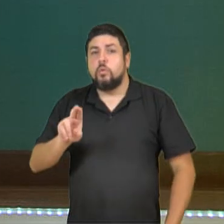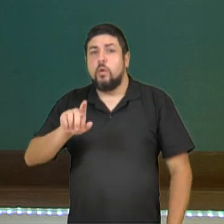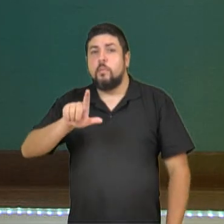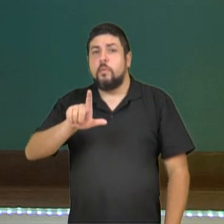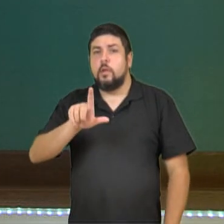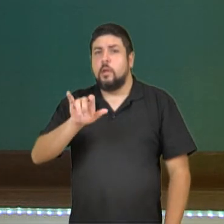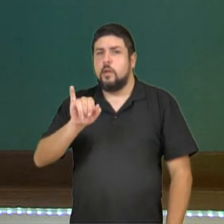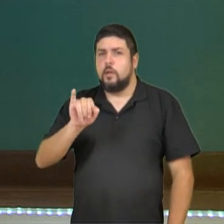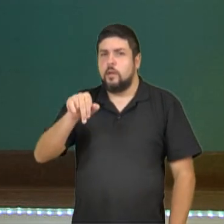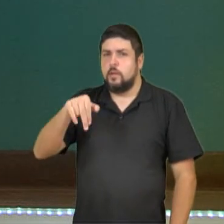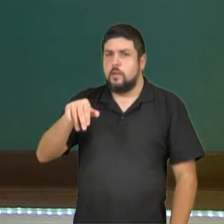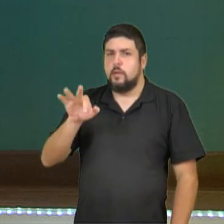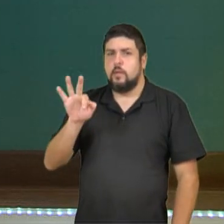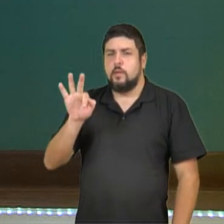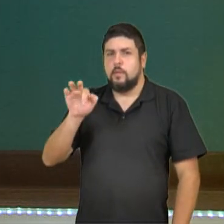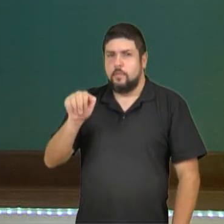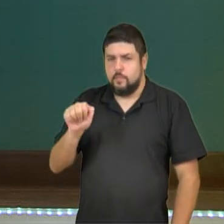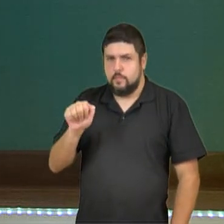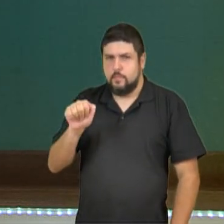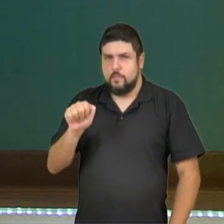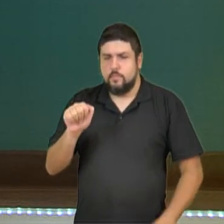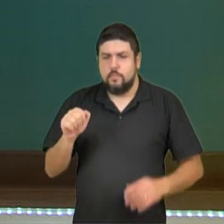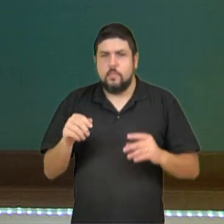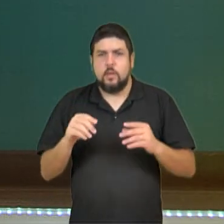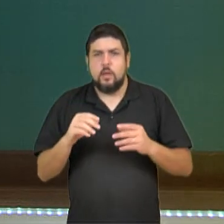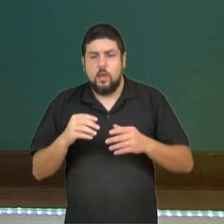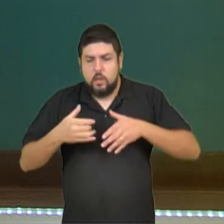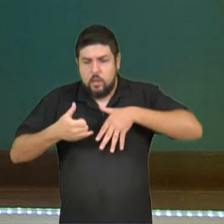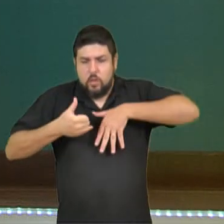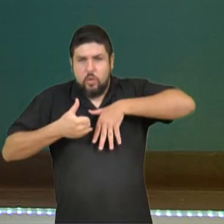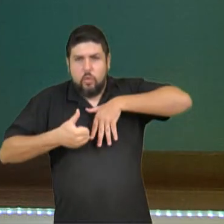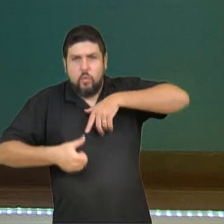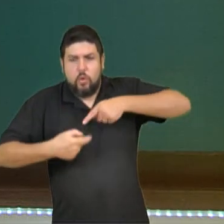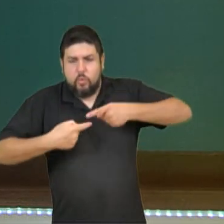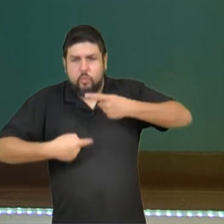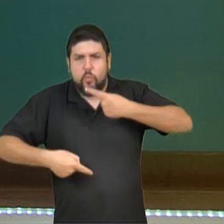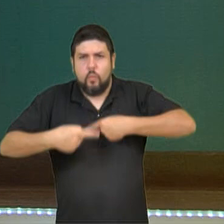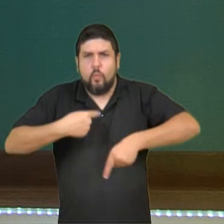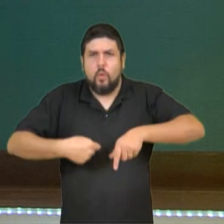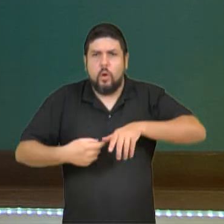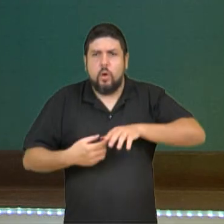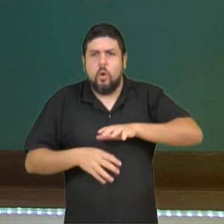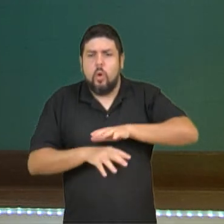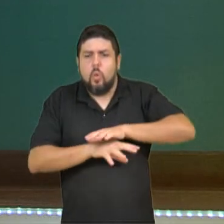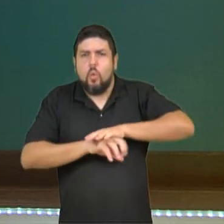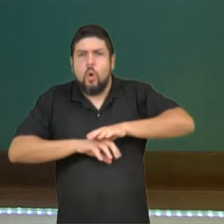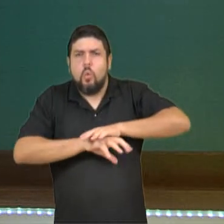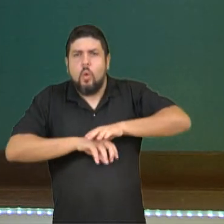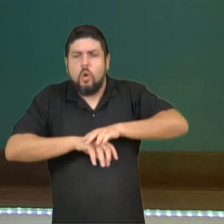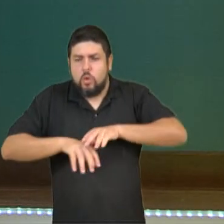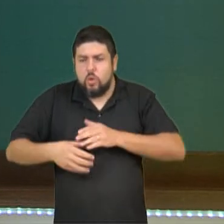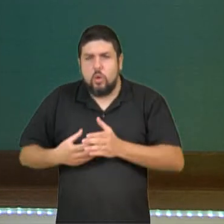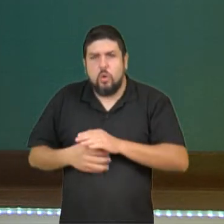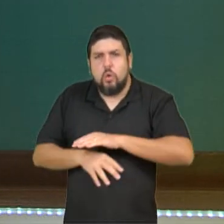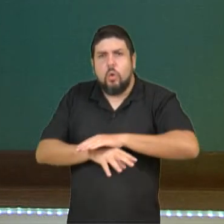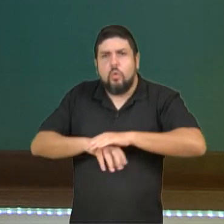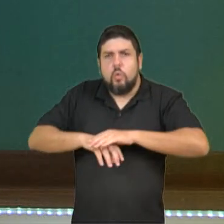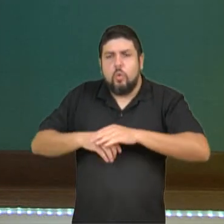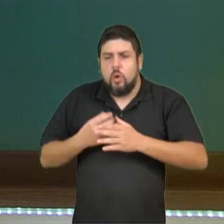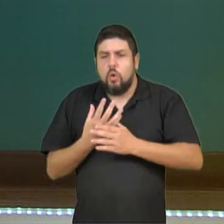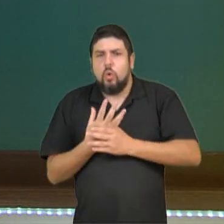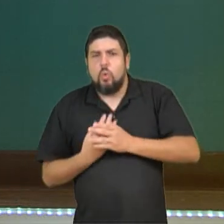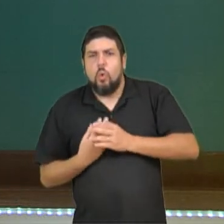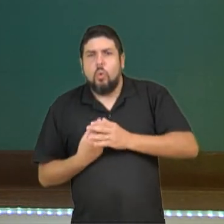é o papel do sistema linfático. É transportar, é drenar, é filtrar essa linfa,